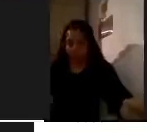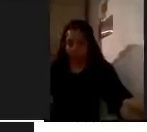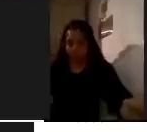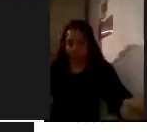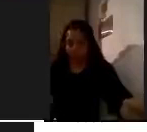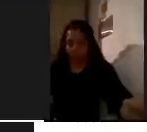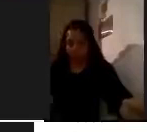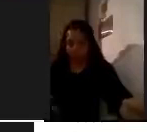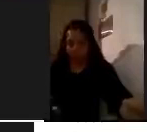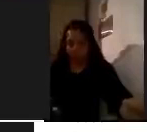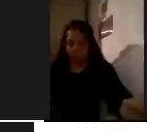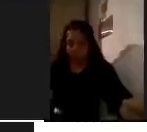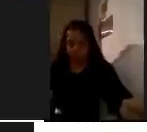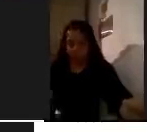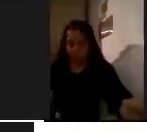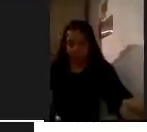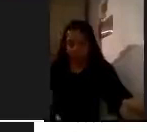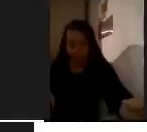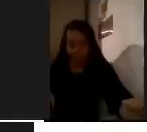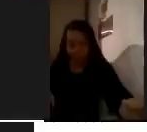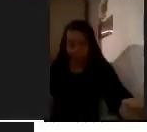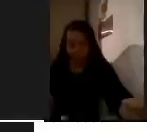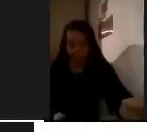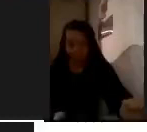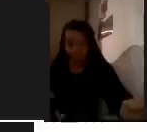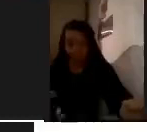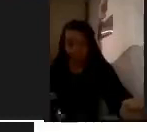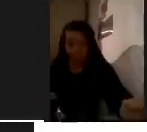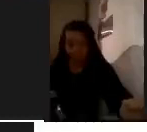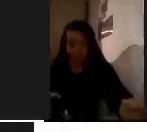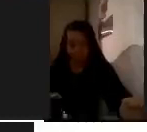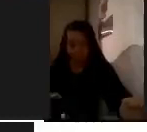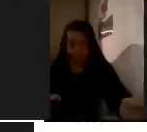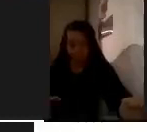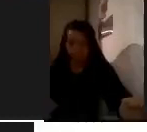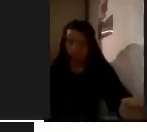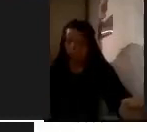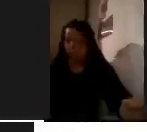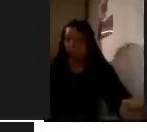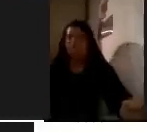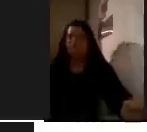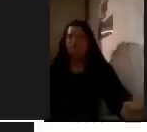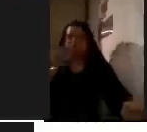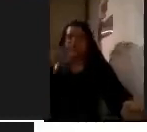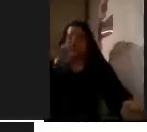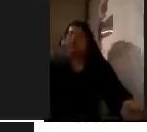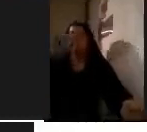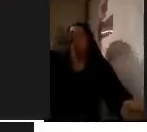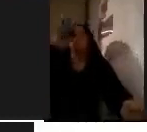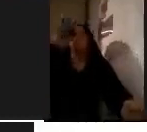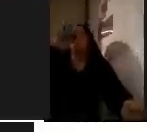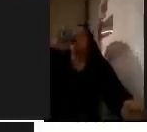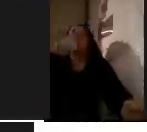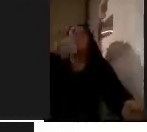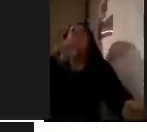tem reserva suficiente ainda, né, para se manter durante um certo período fora do útero. Então, essas